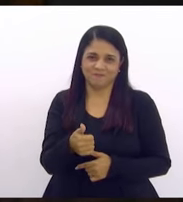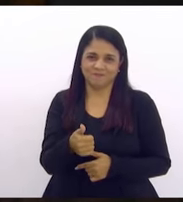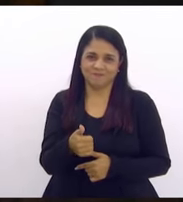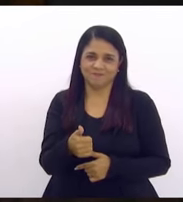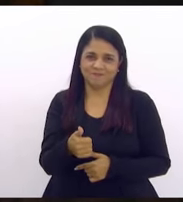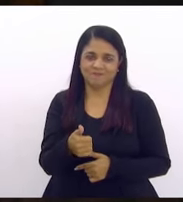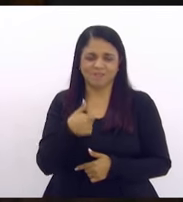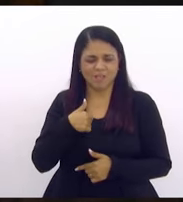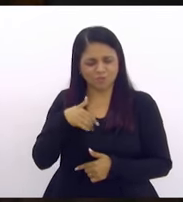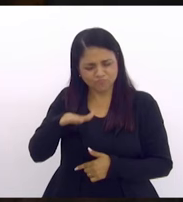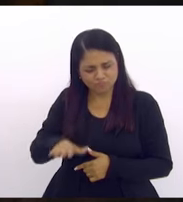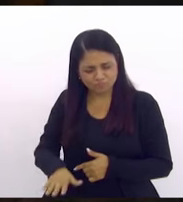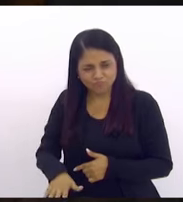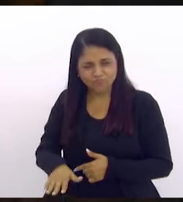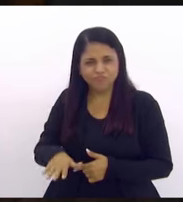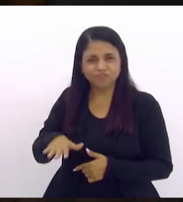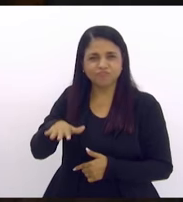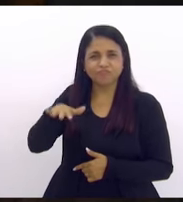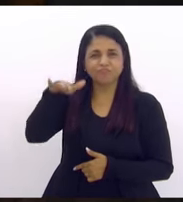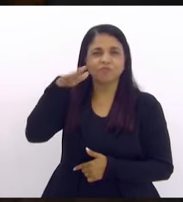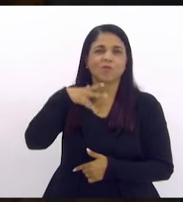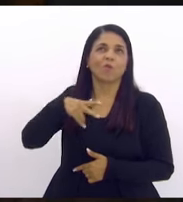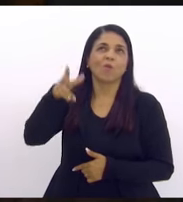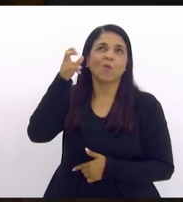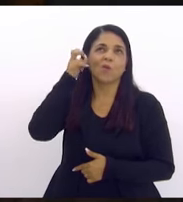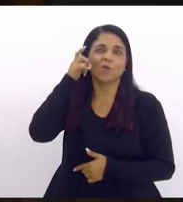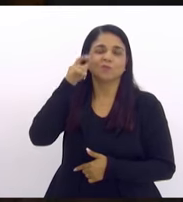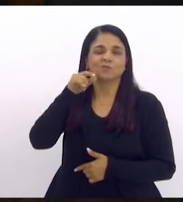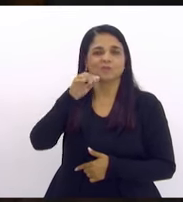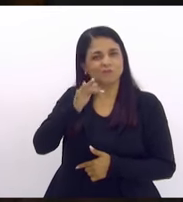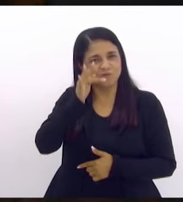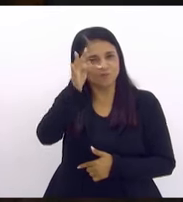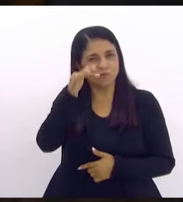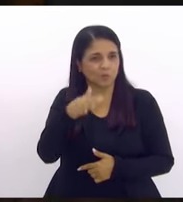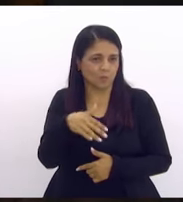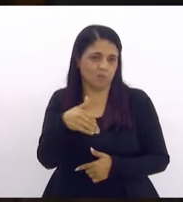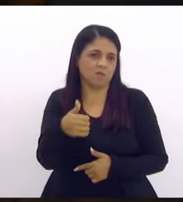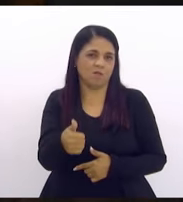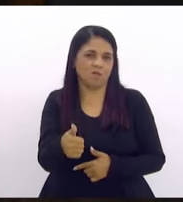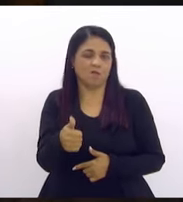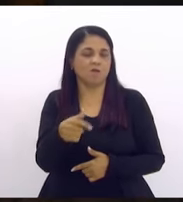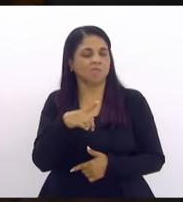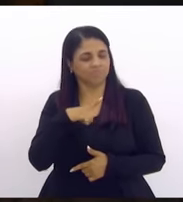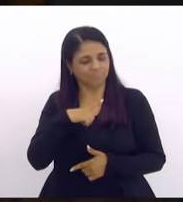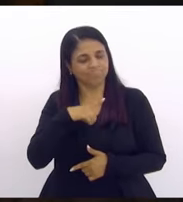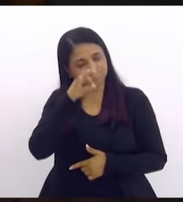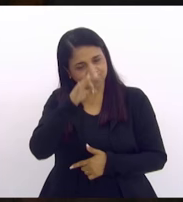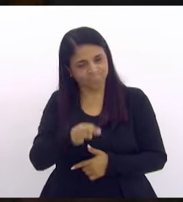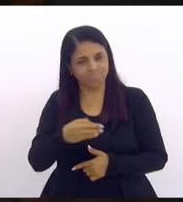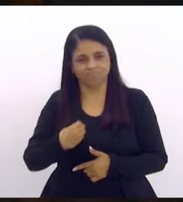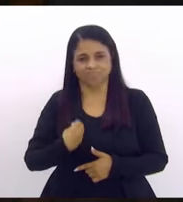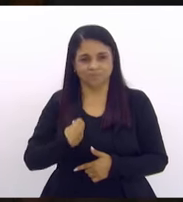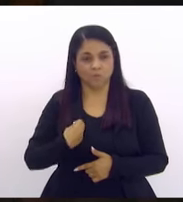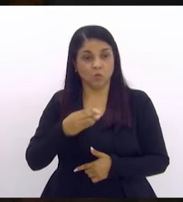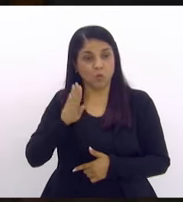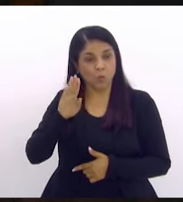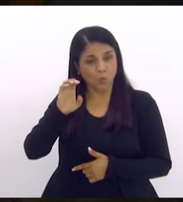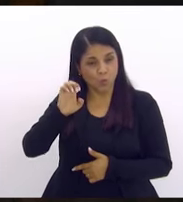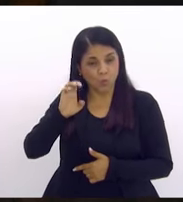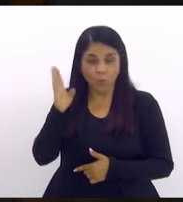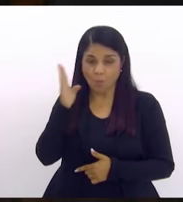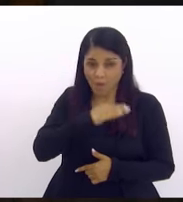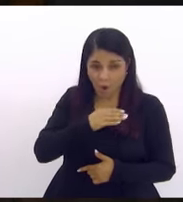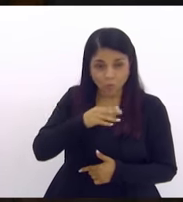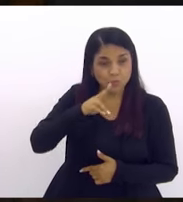escuto desde criança mas que eu tenho certeza que ela existe porque o bem nunca vai vencer o o mal